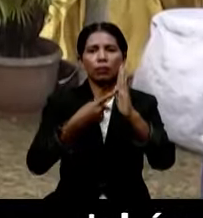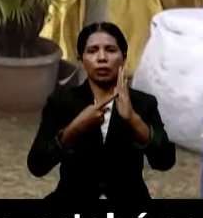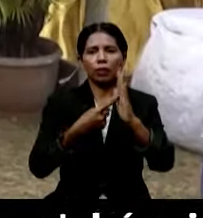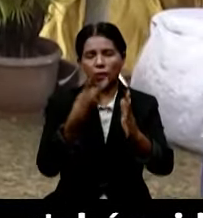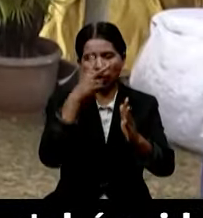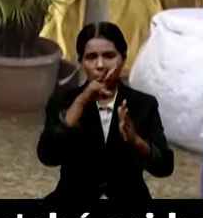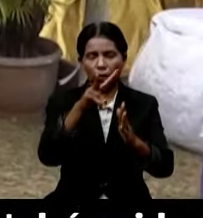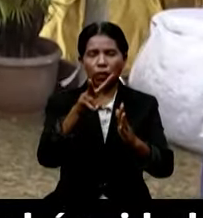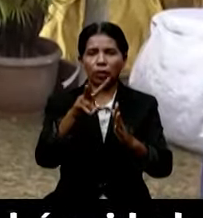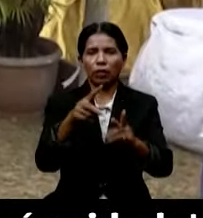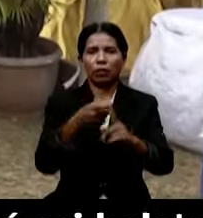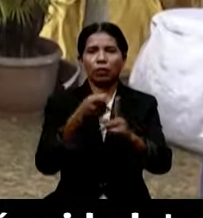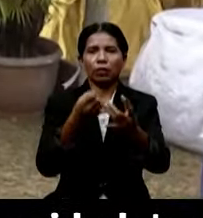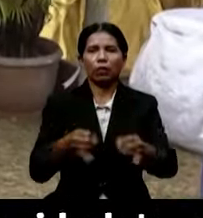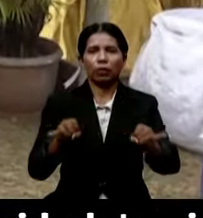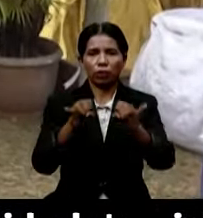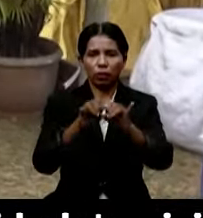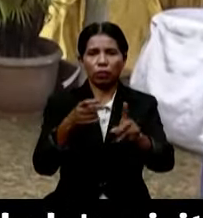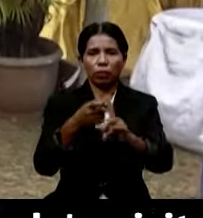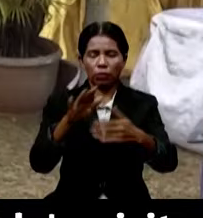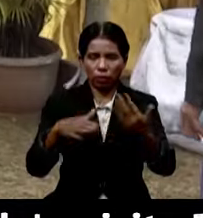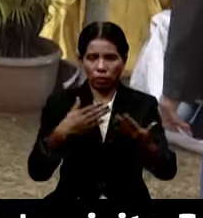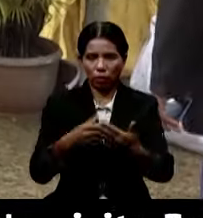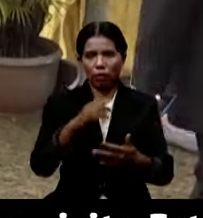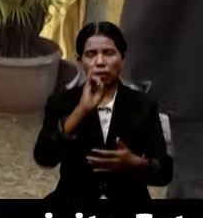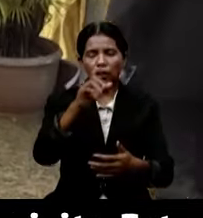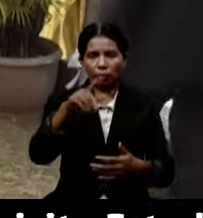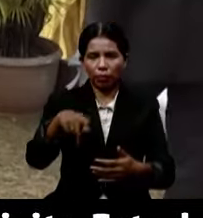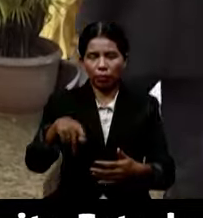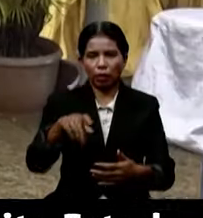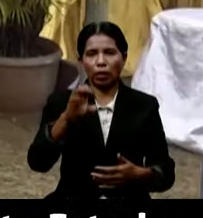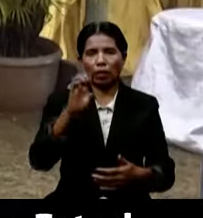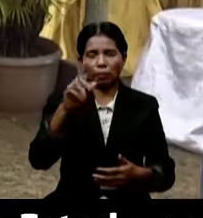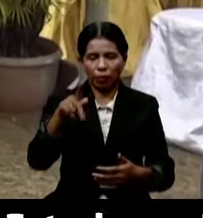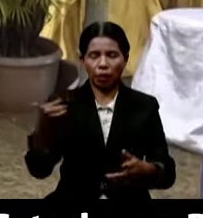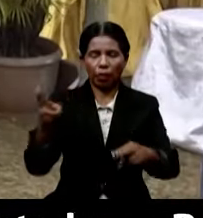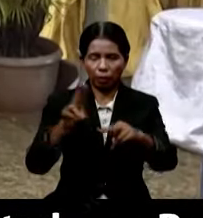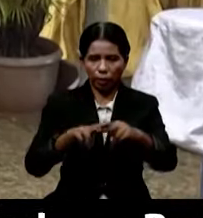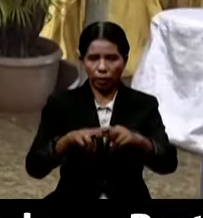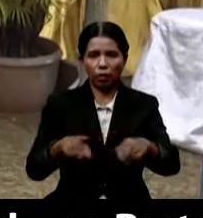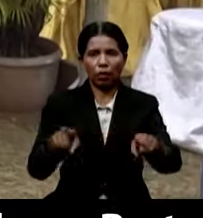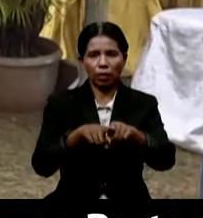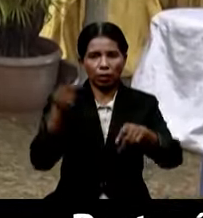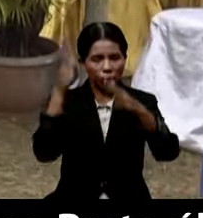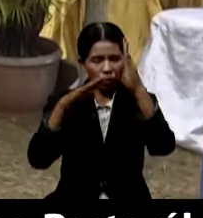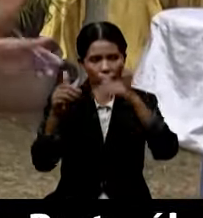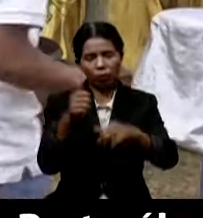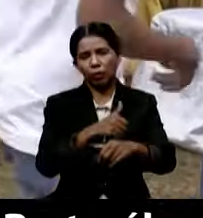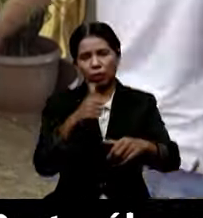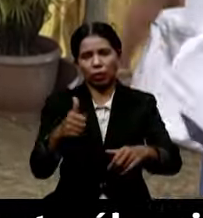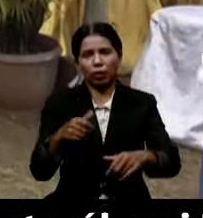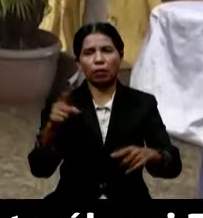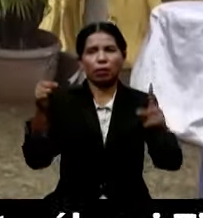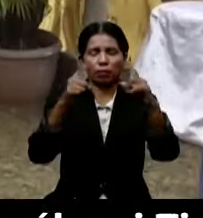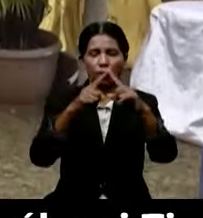ya institusyon indireta sira IPEP sira aumenta ba bebek saimos problema selo kita ba